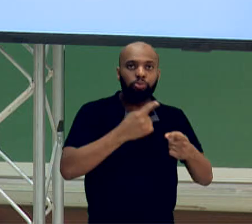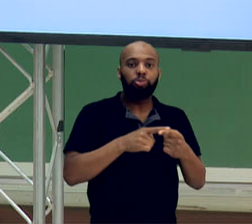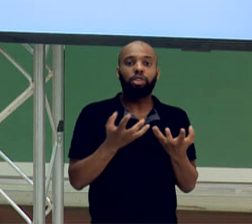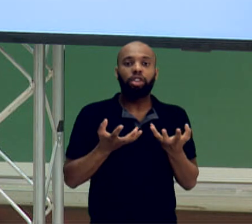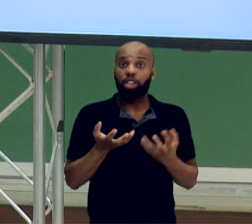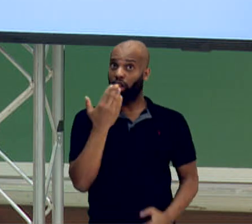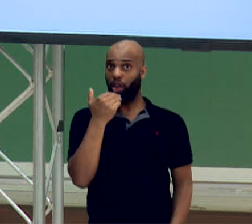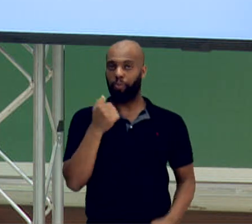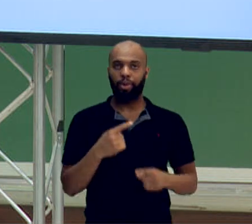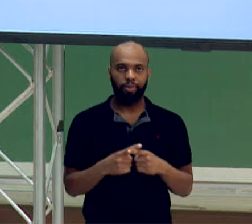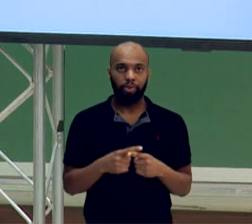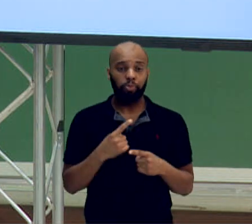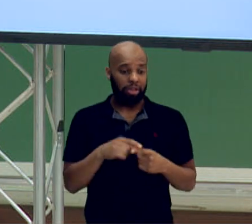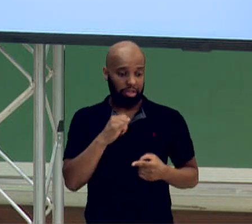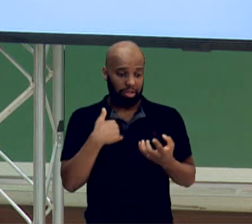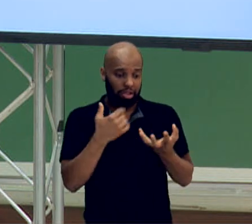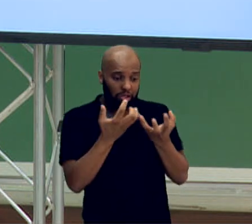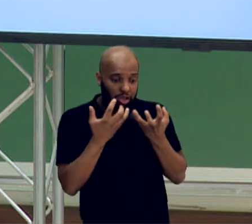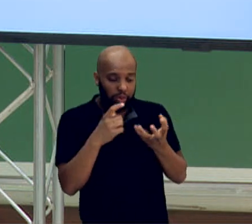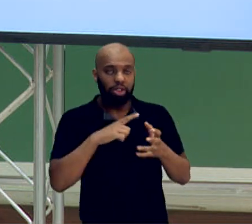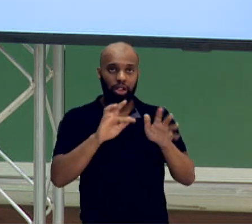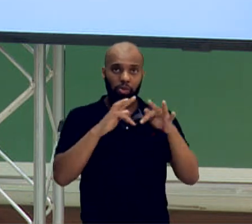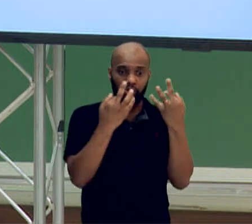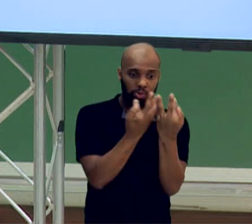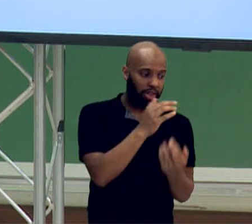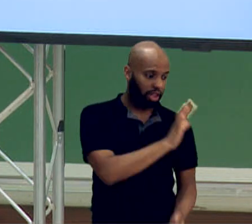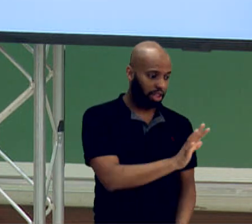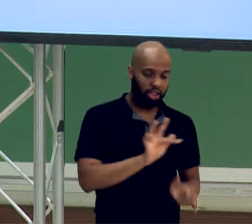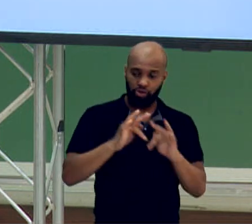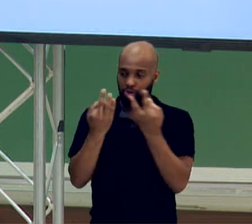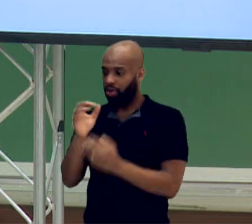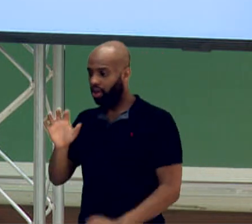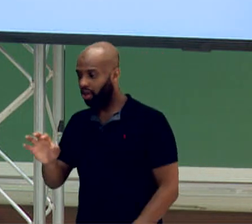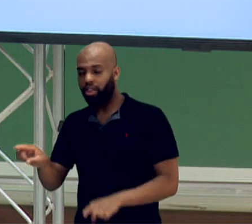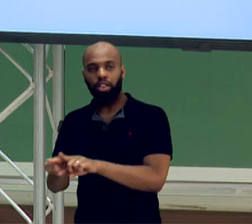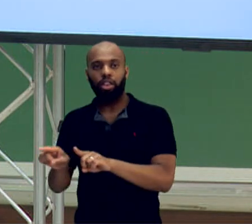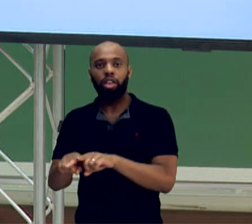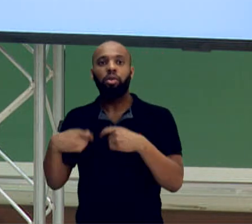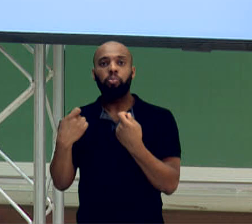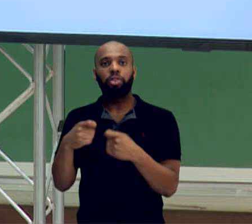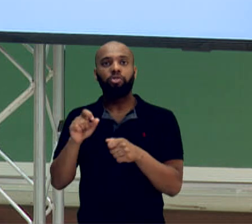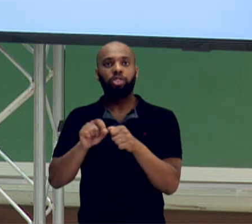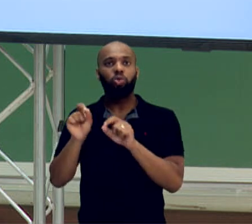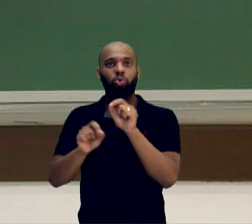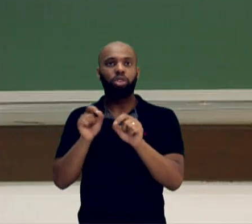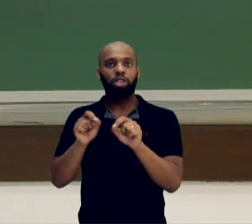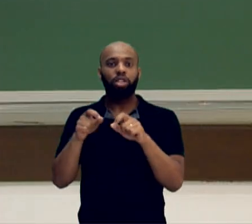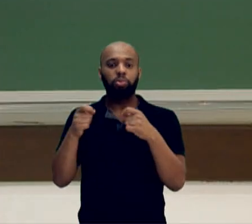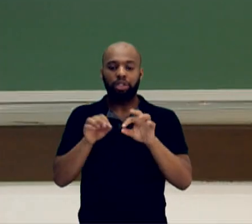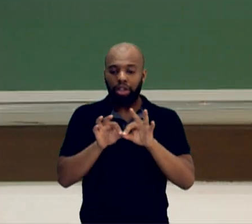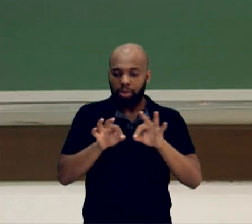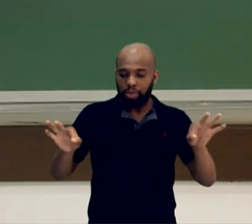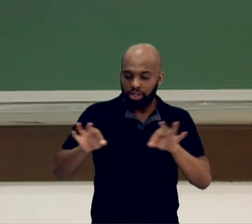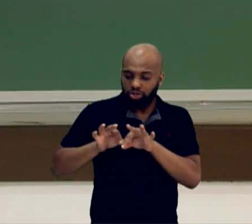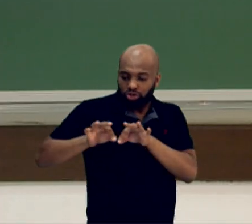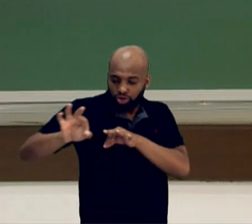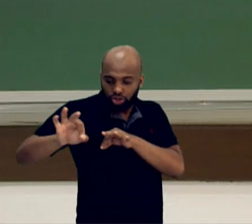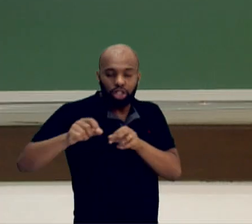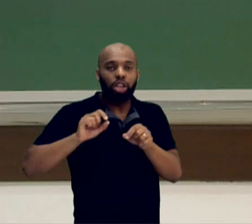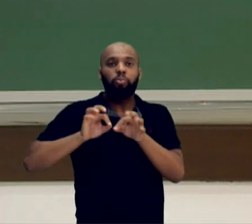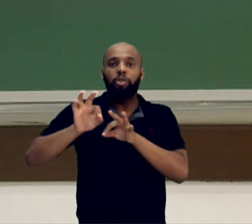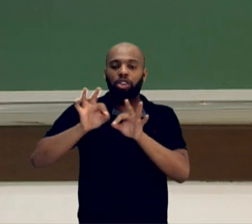para poder comer e tem uma família aqui e tem uma outra família ali, eles precisam começar a fazer o quê? Medir